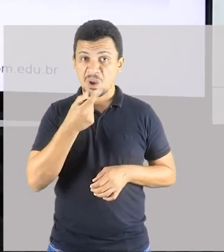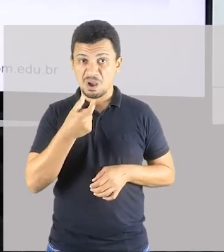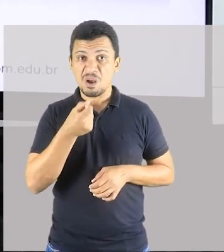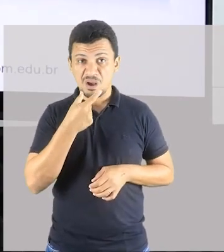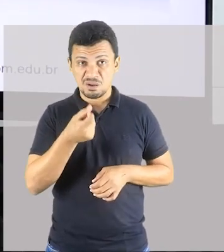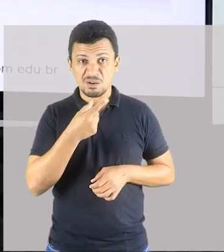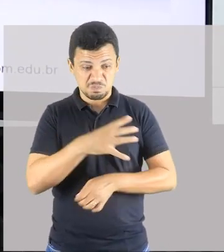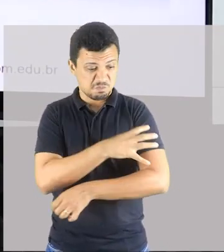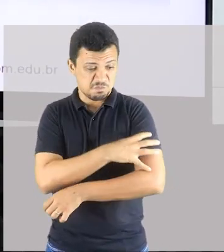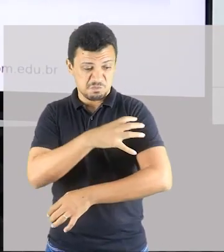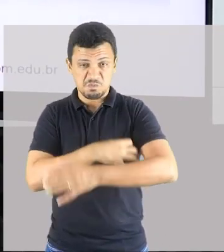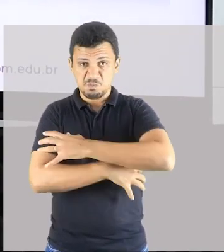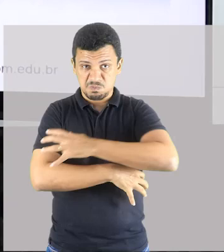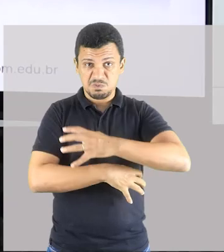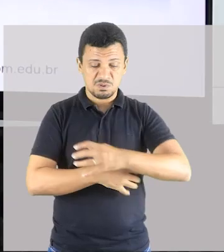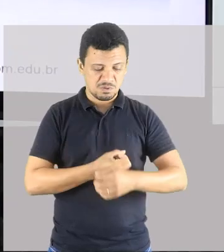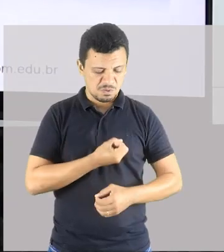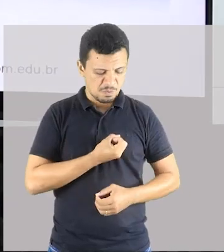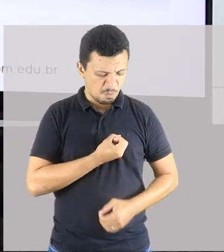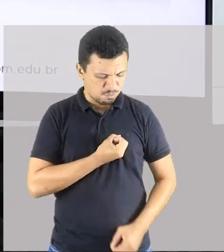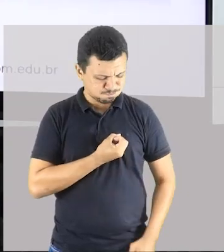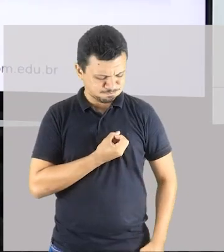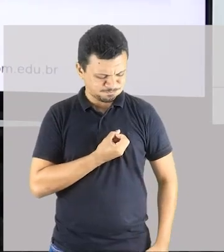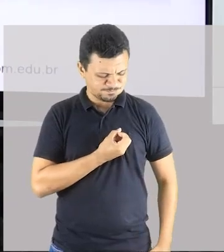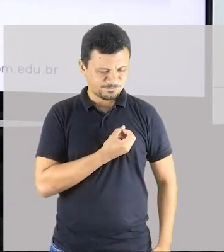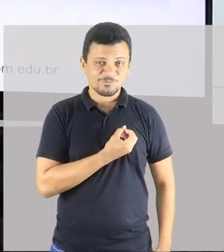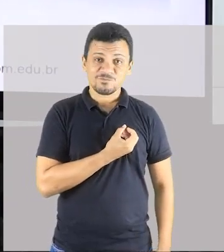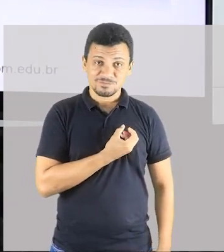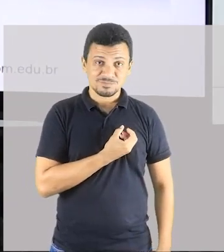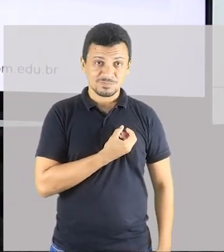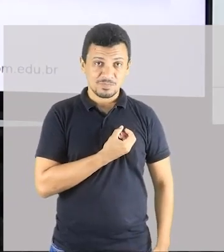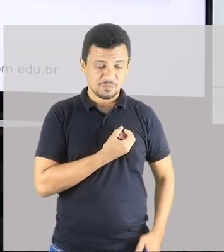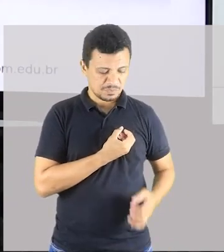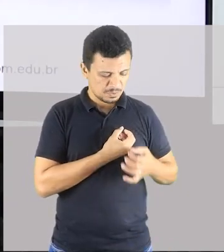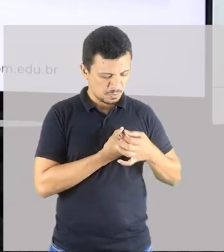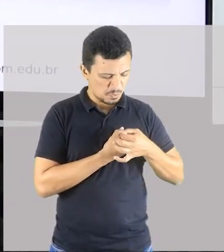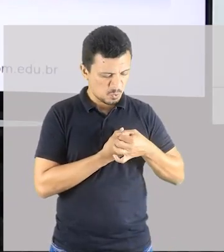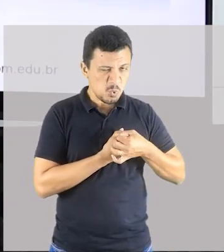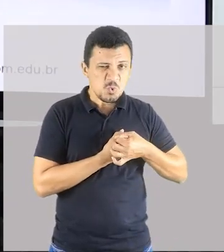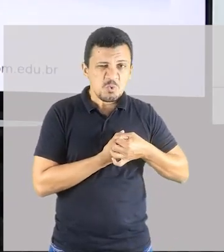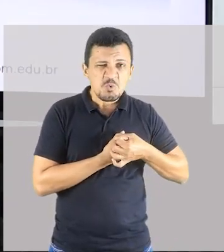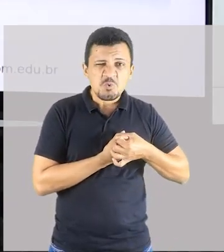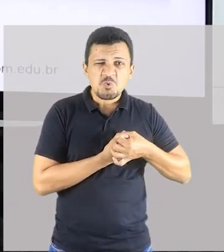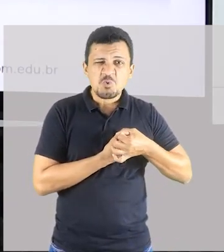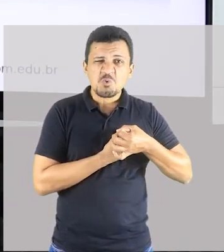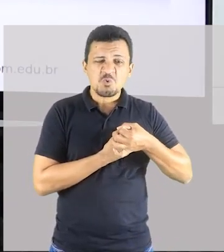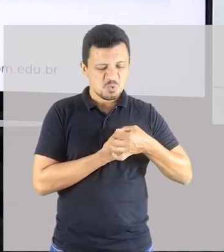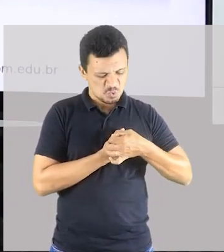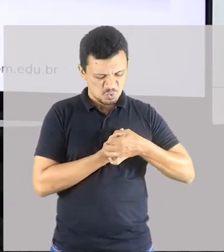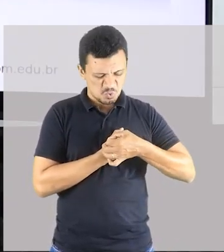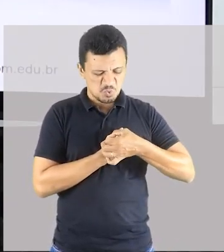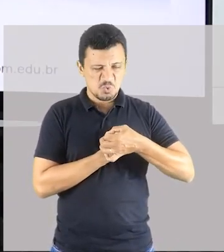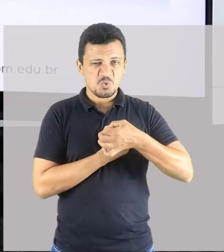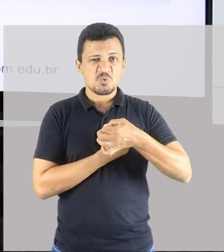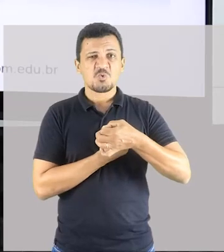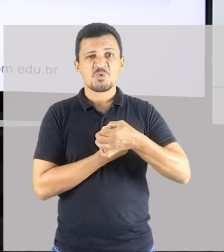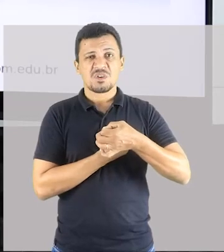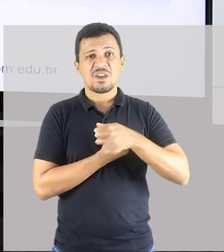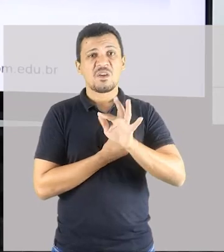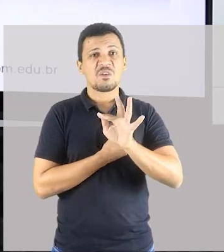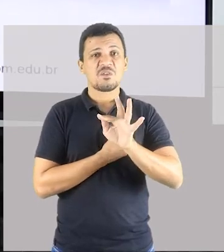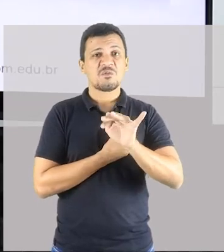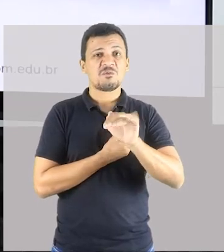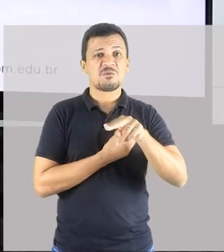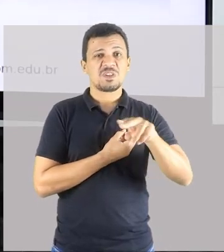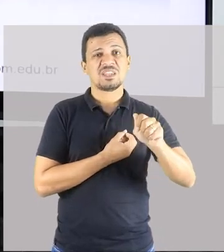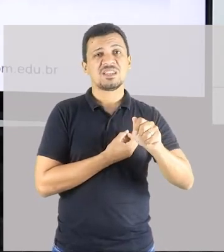ele só aumenta em espessura, em termos de massa, mas as cavidades continuam do mesmo